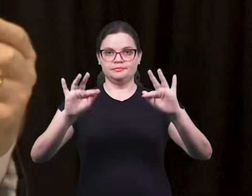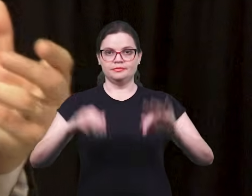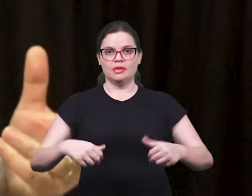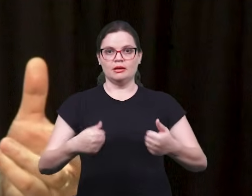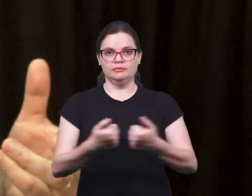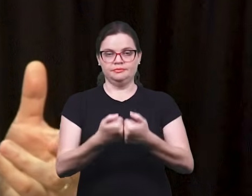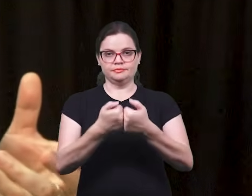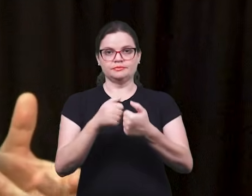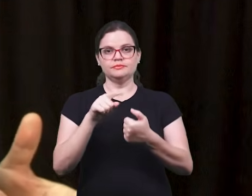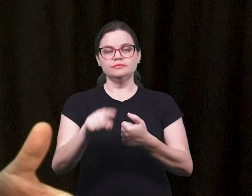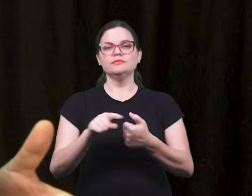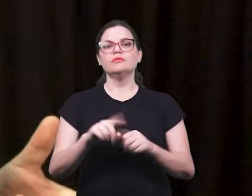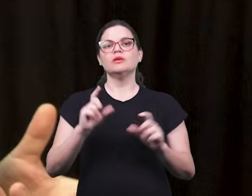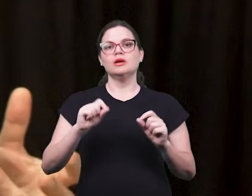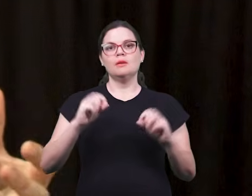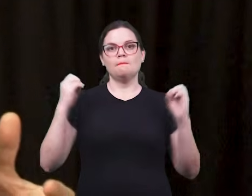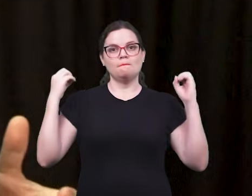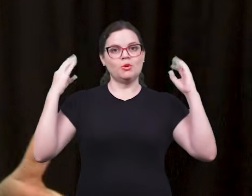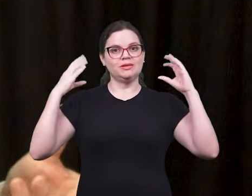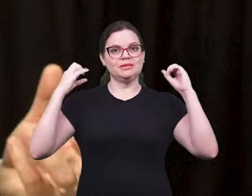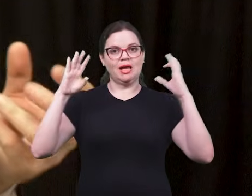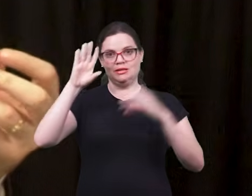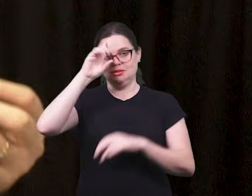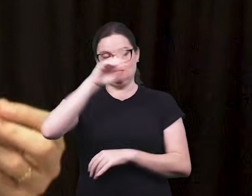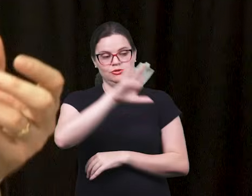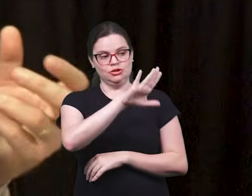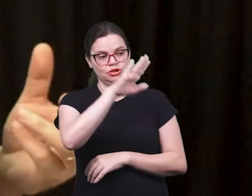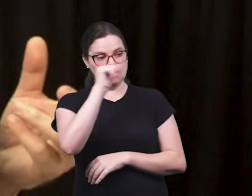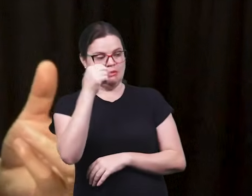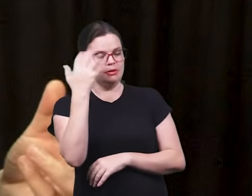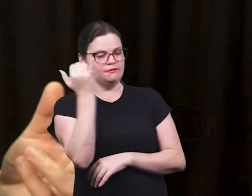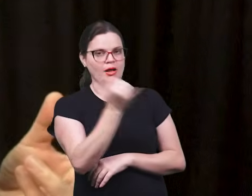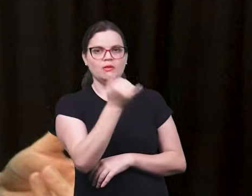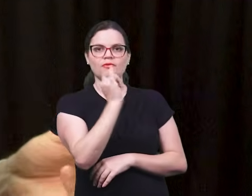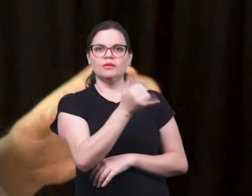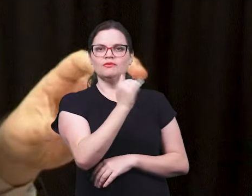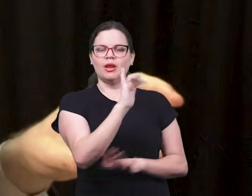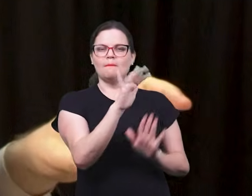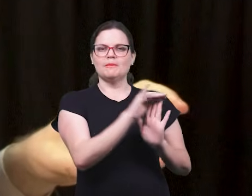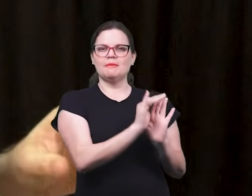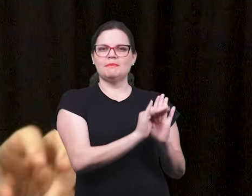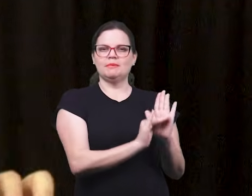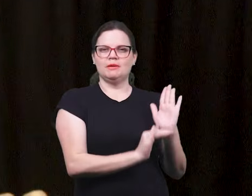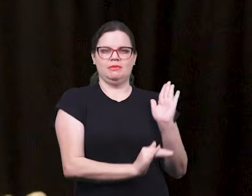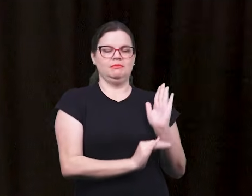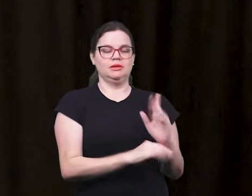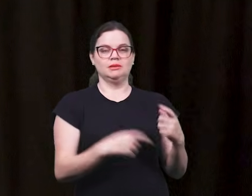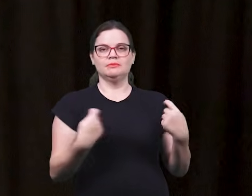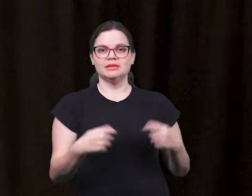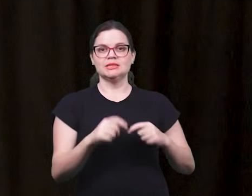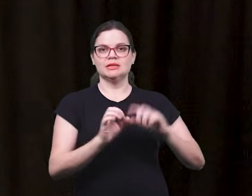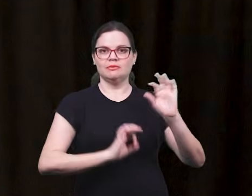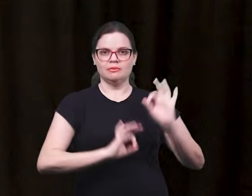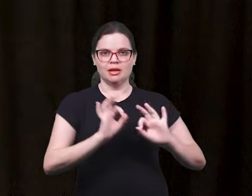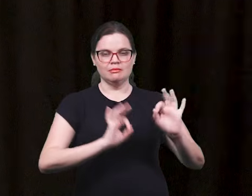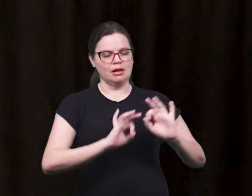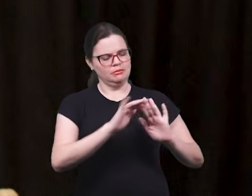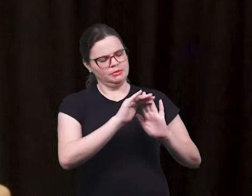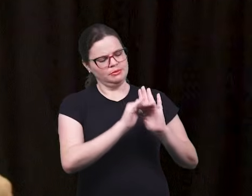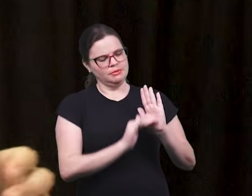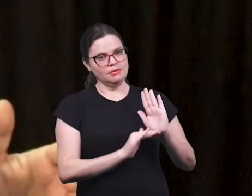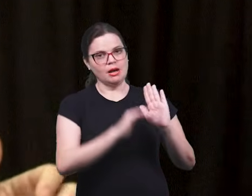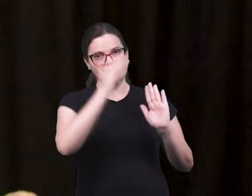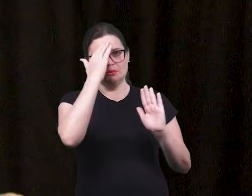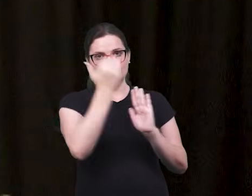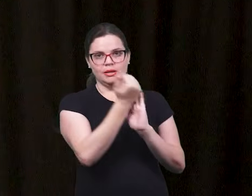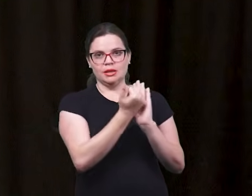deu a Moisés para que fosse feito tudo conforme a sua vontade, para que esse projeto ele se cumprisse no